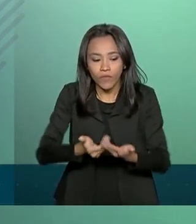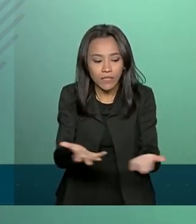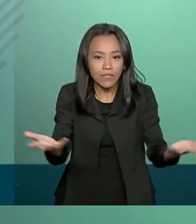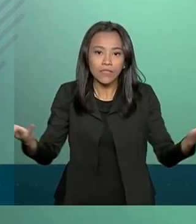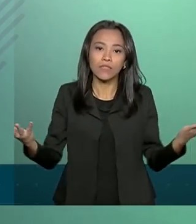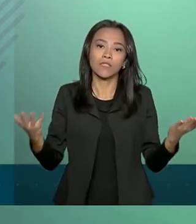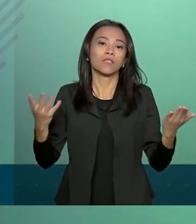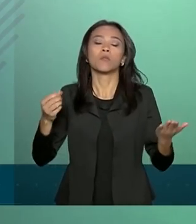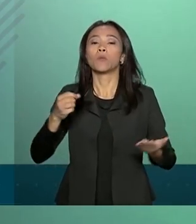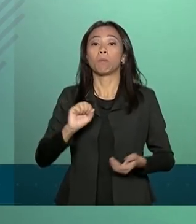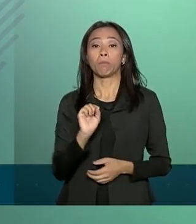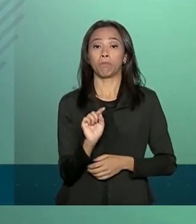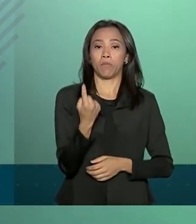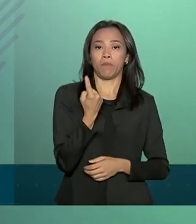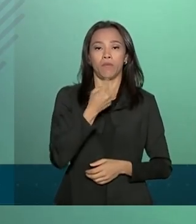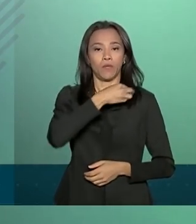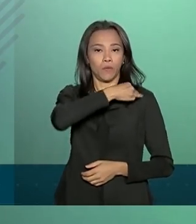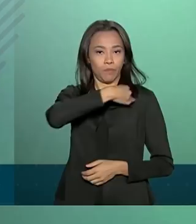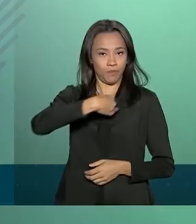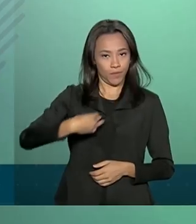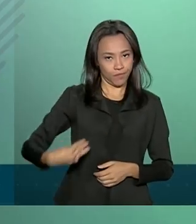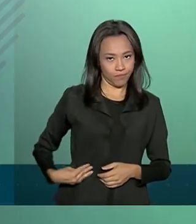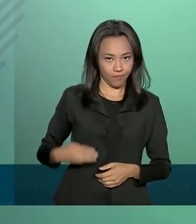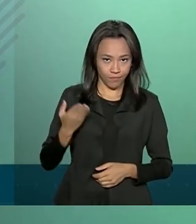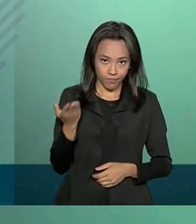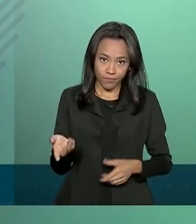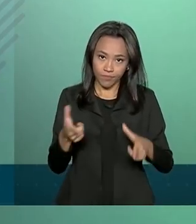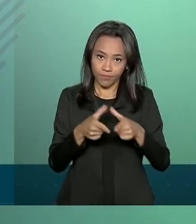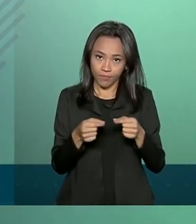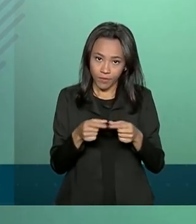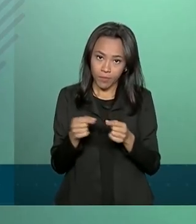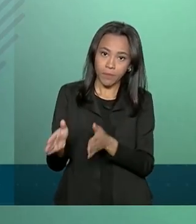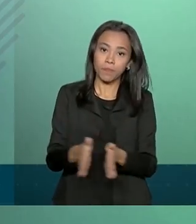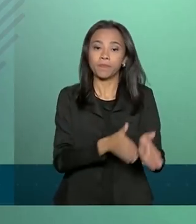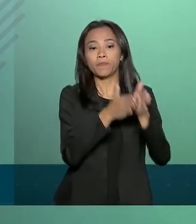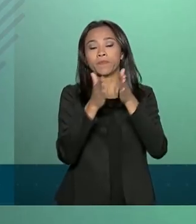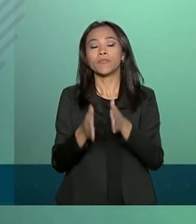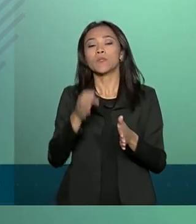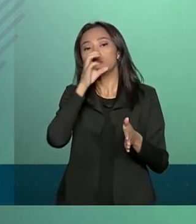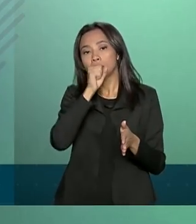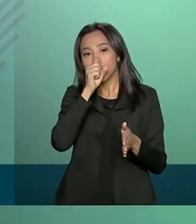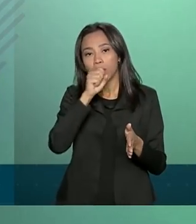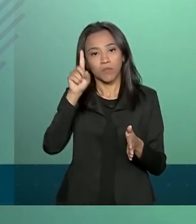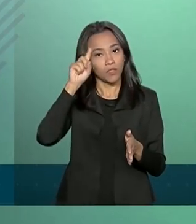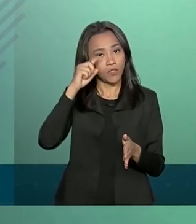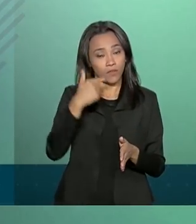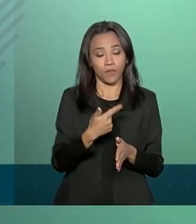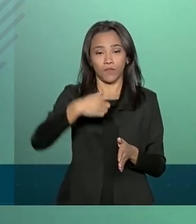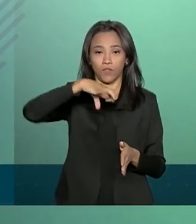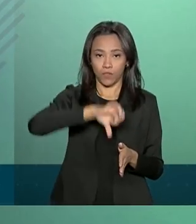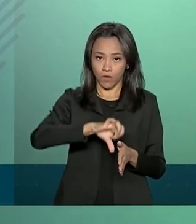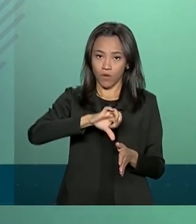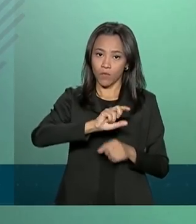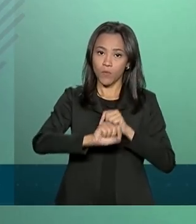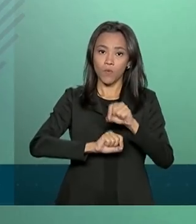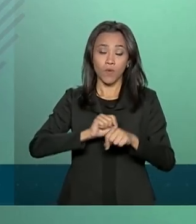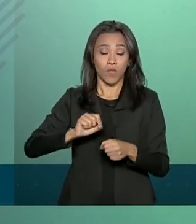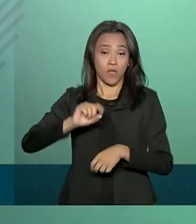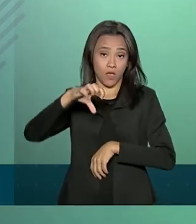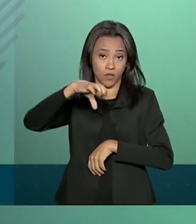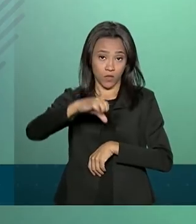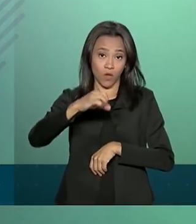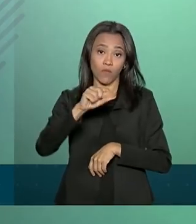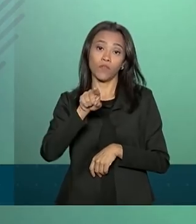primeiro-ministro xingu ab no sábado 29 de junho às 9 20